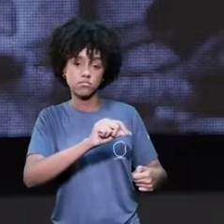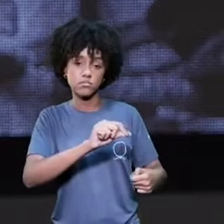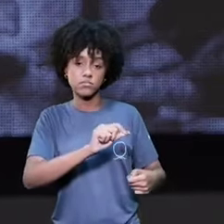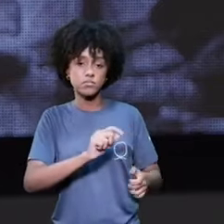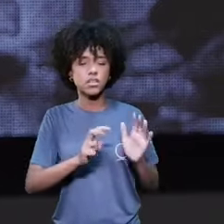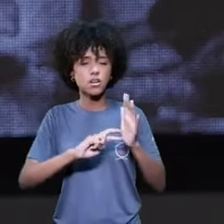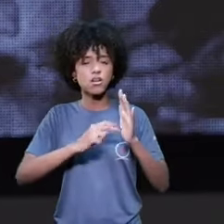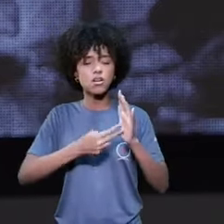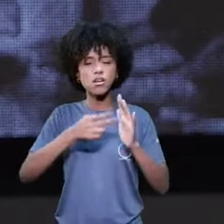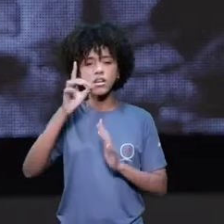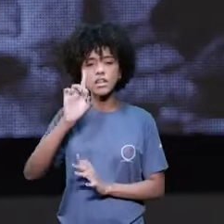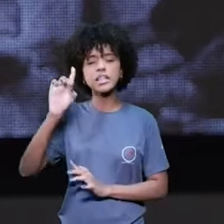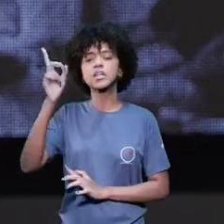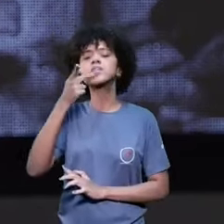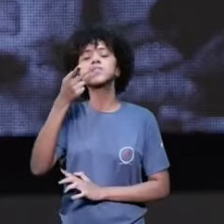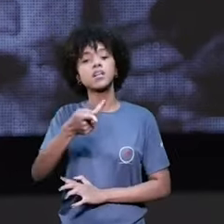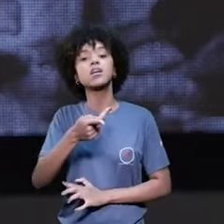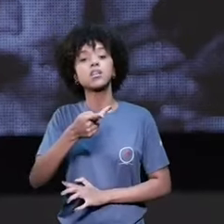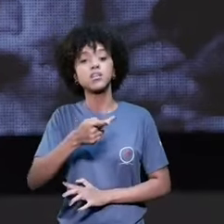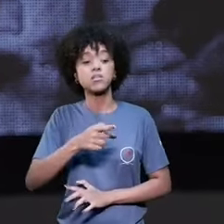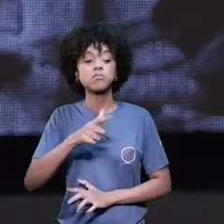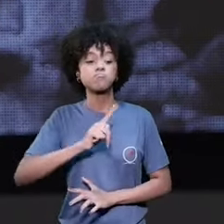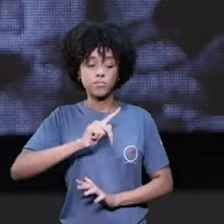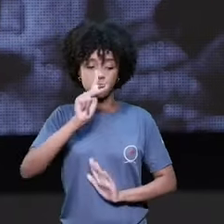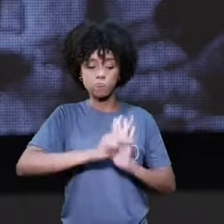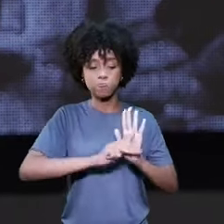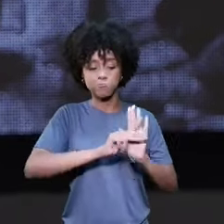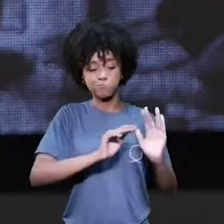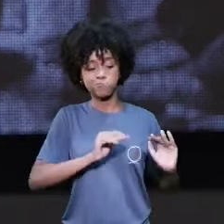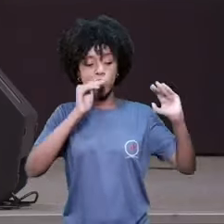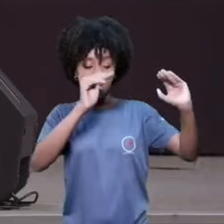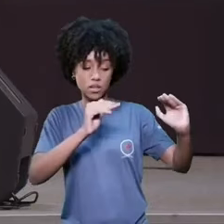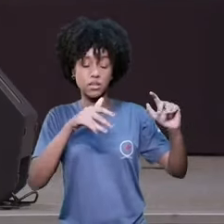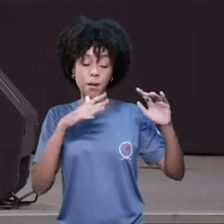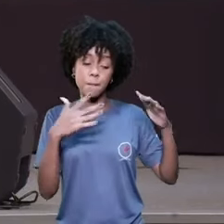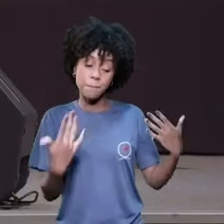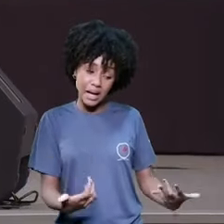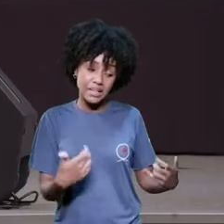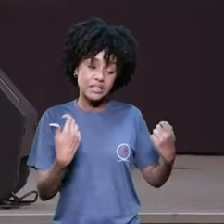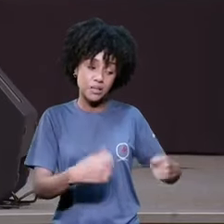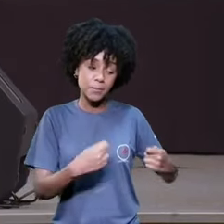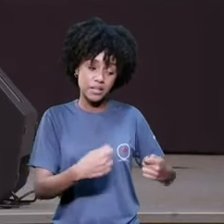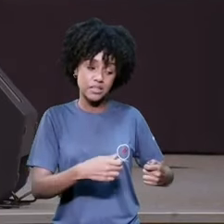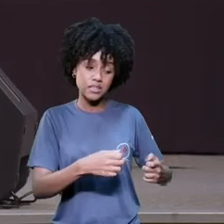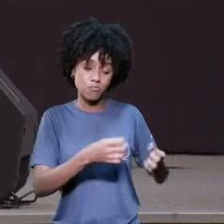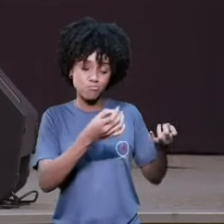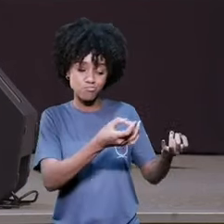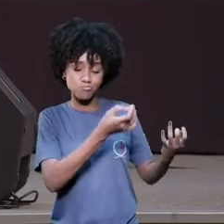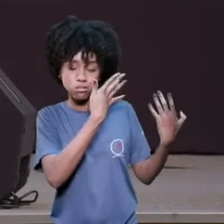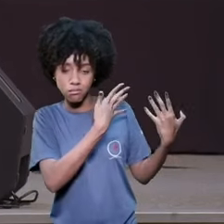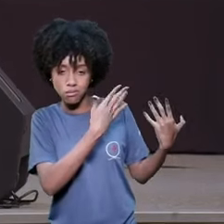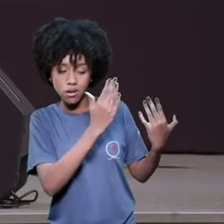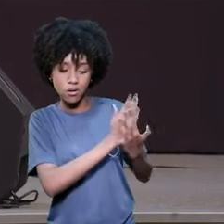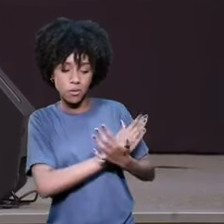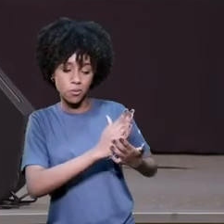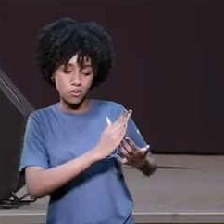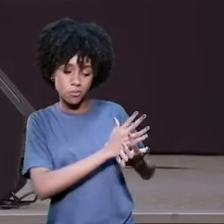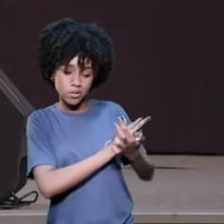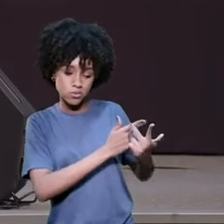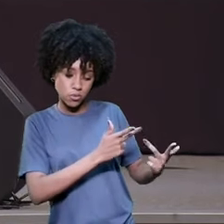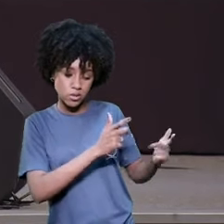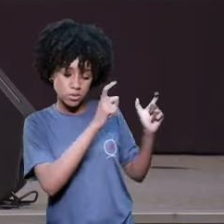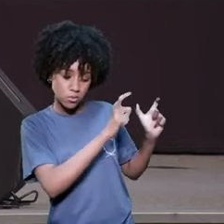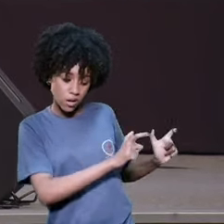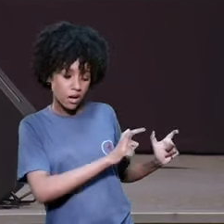um projeto grande para fazer com você, mas você precisa deixar começando coisas, deixando coisas, lugares e